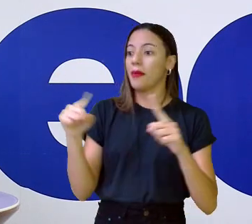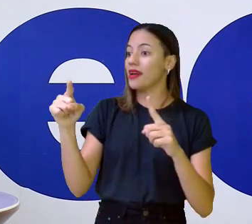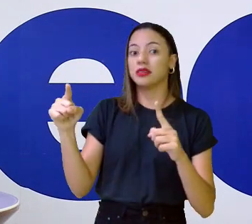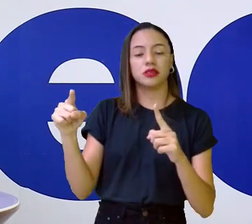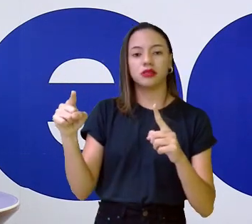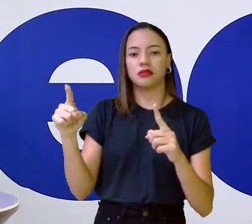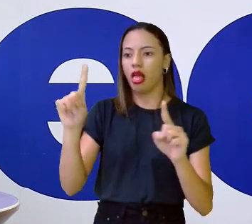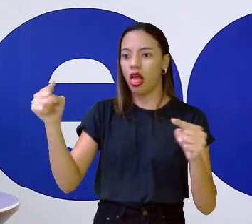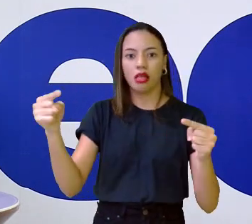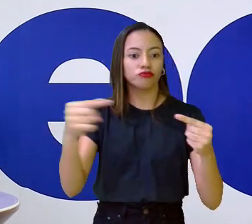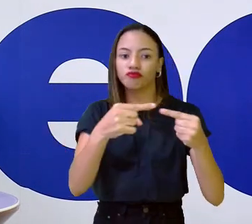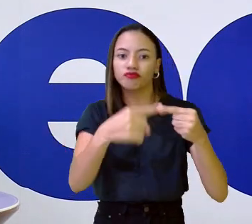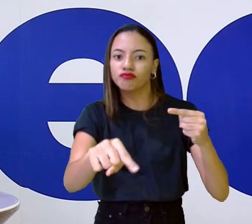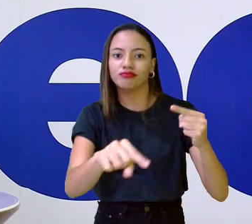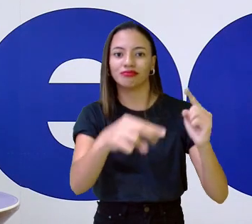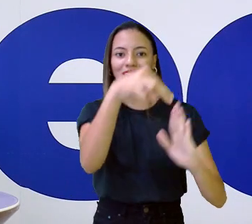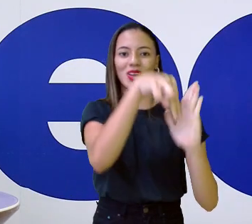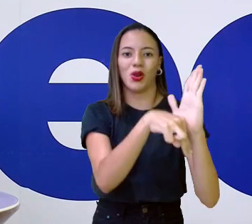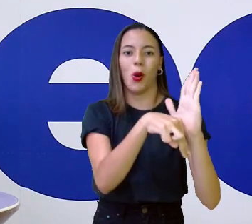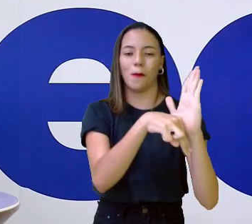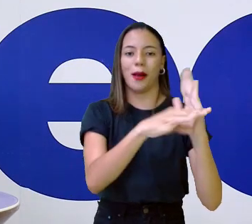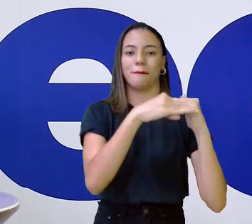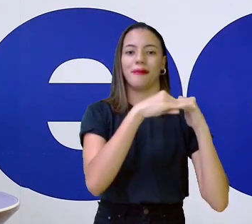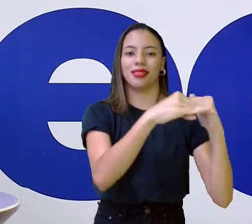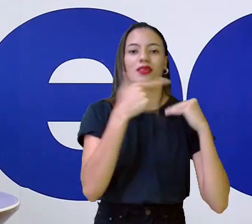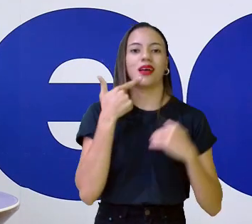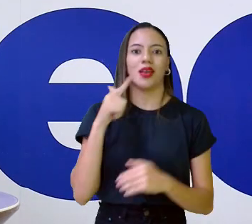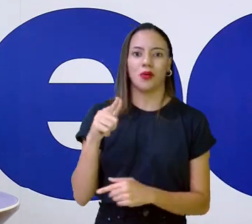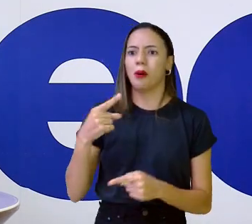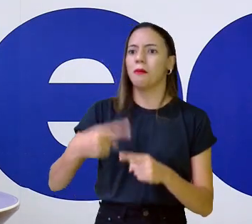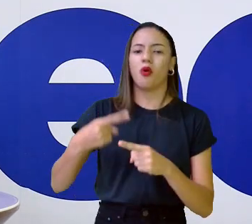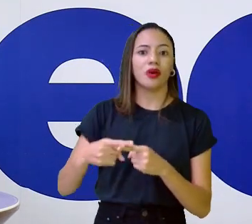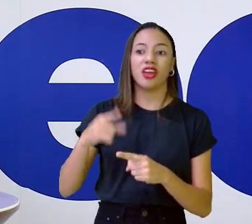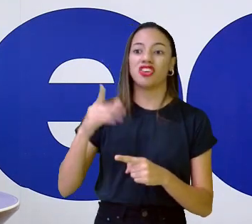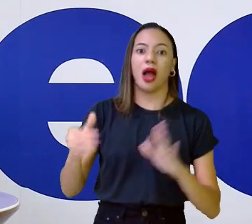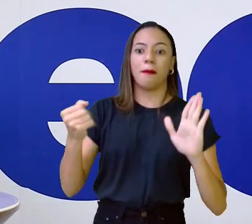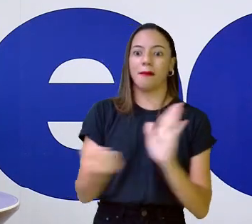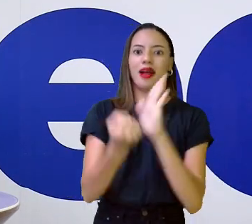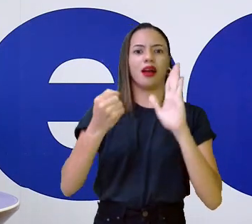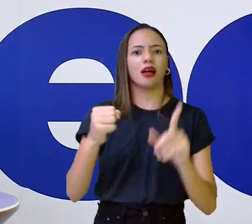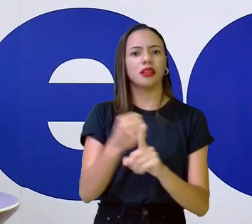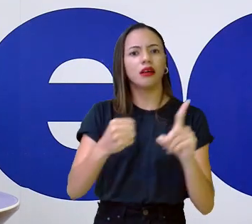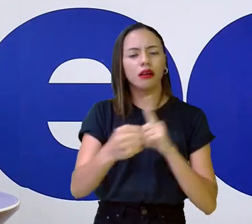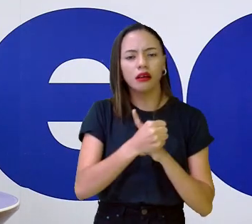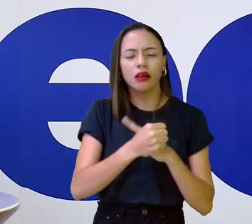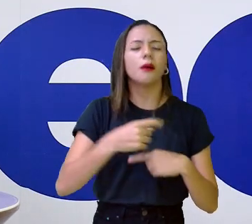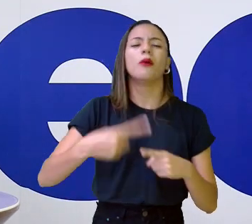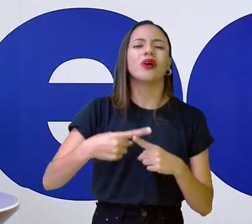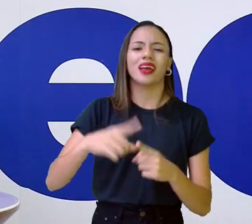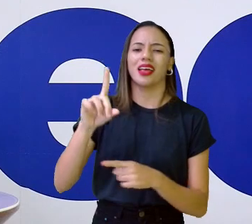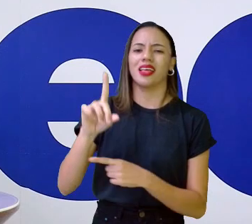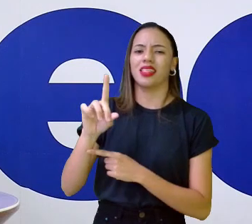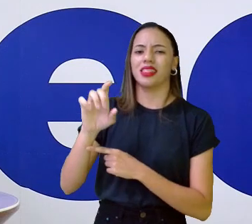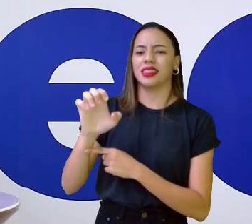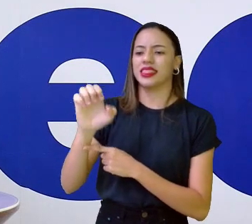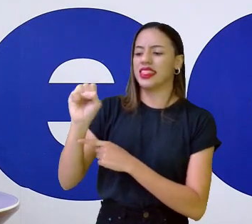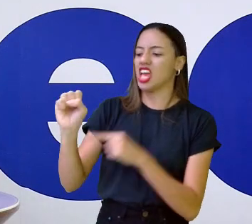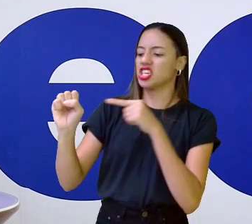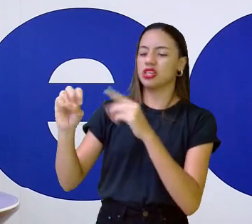padrão, porque já se instituiu na sociedade. Por que não é desencargo? Porque des é tirar, né?